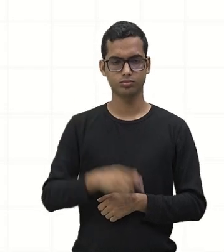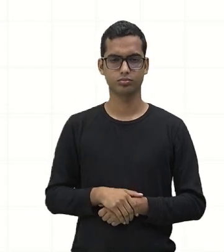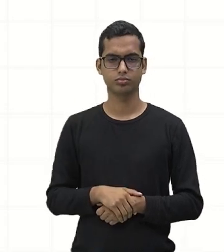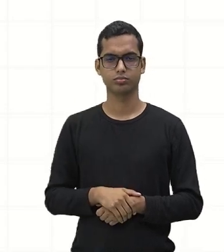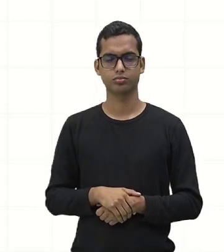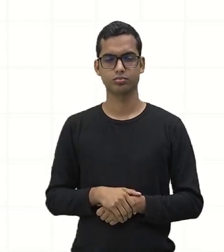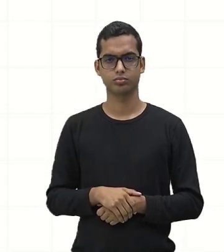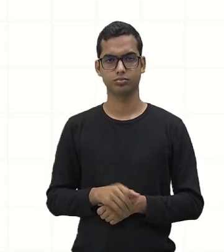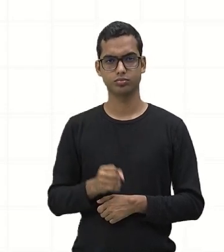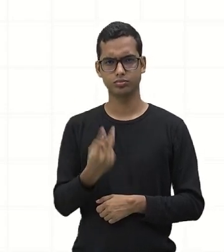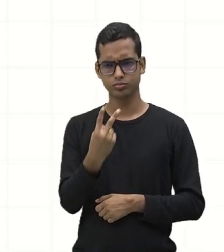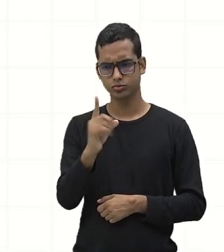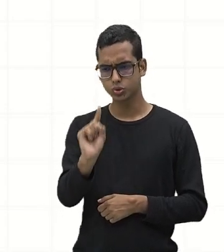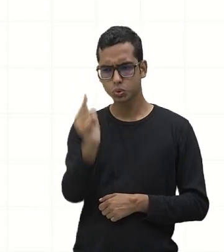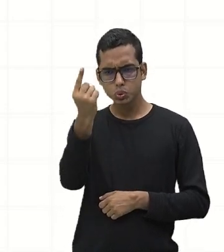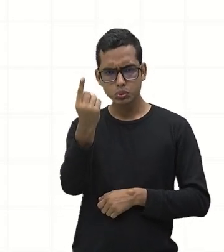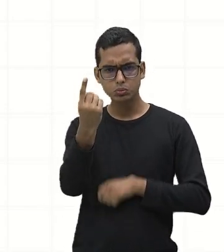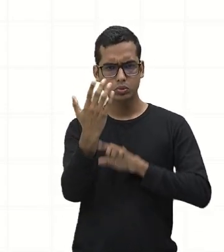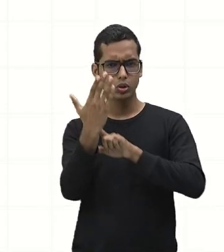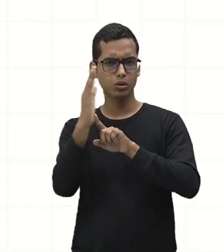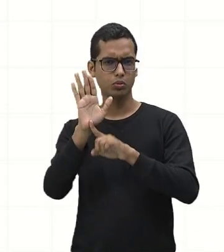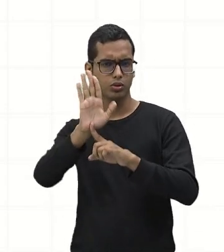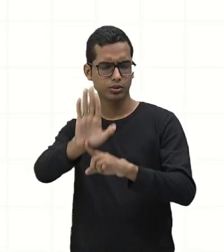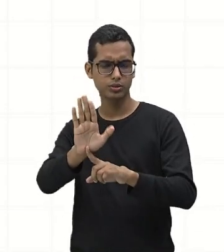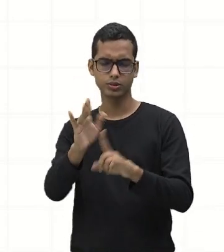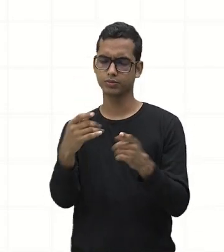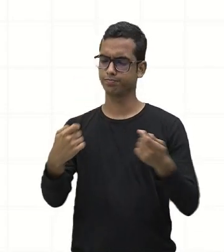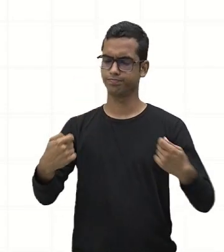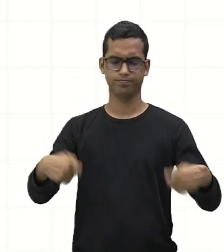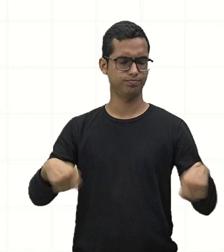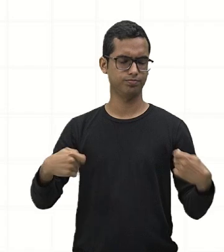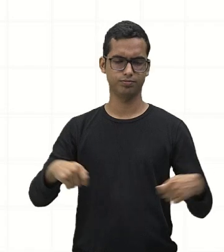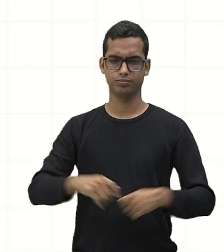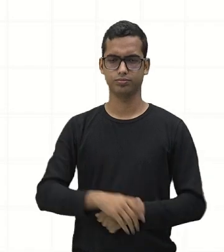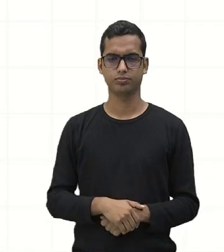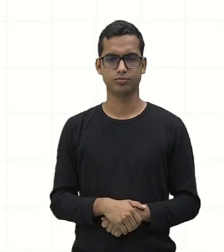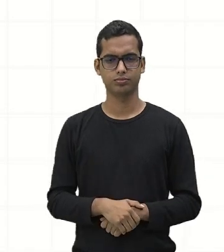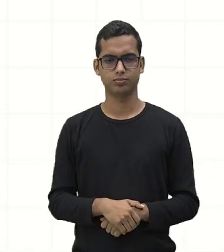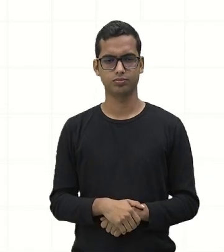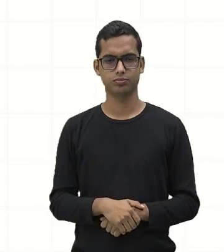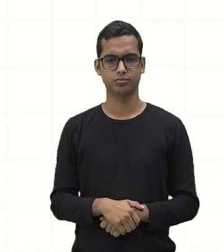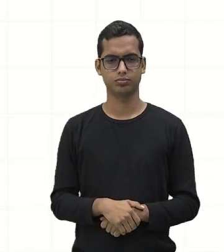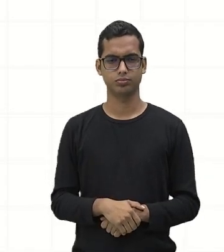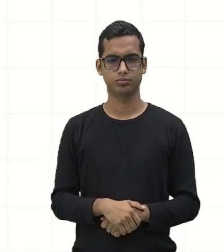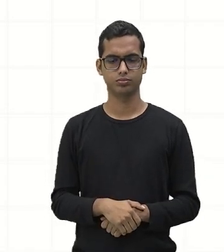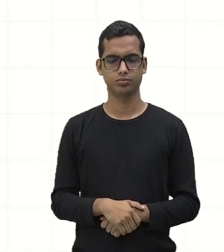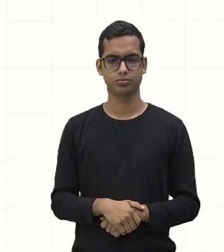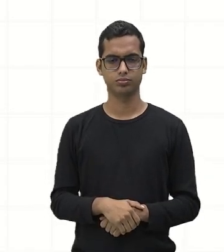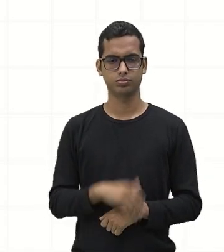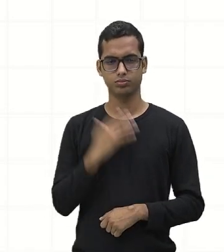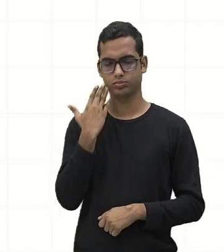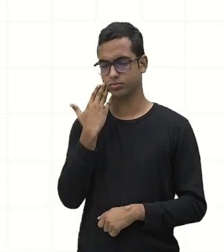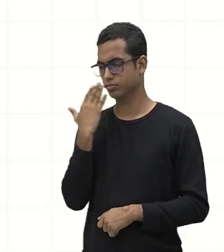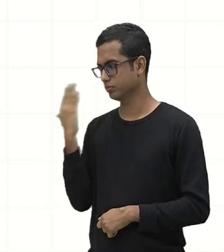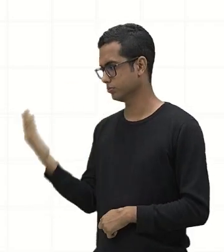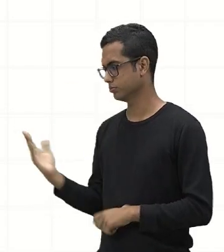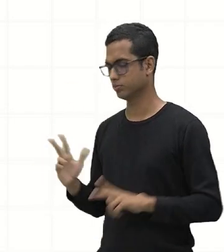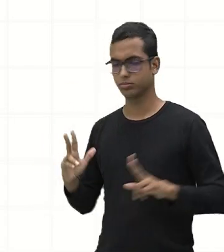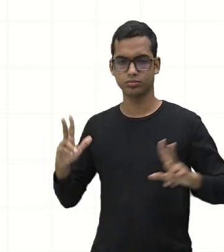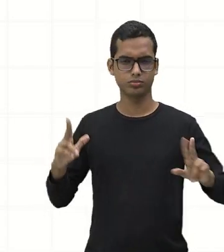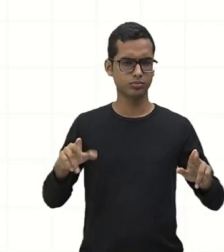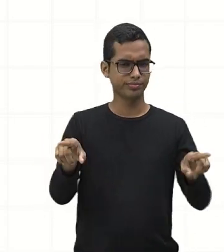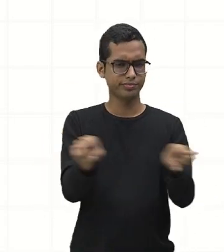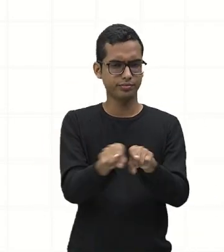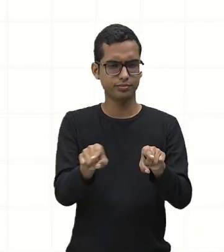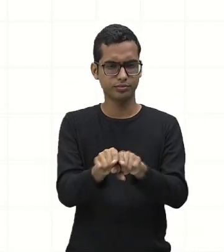é 1. Tá? Muito bem. Então, essa é a mesma ideia. 2. O que aconteceu com os